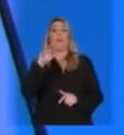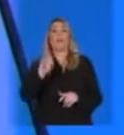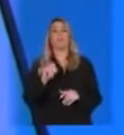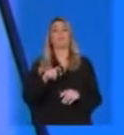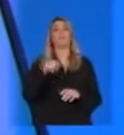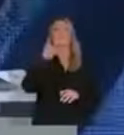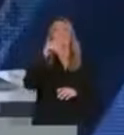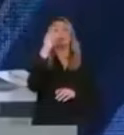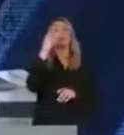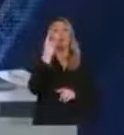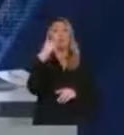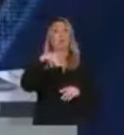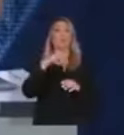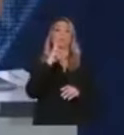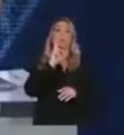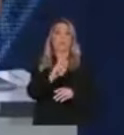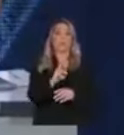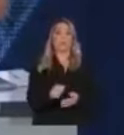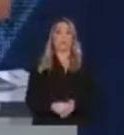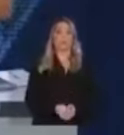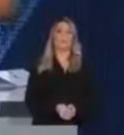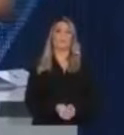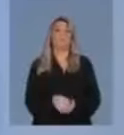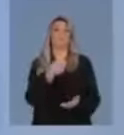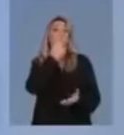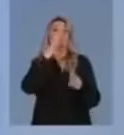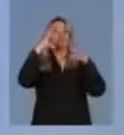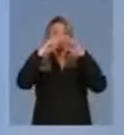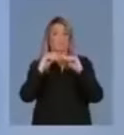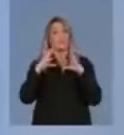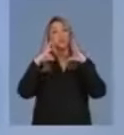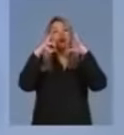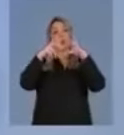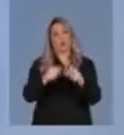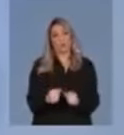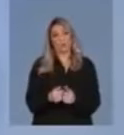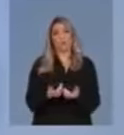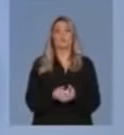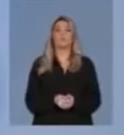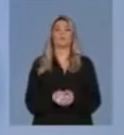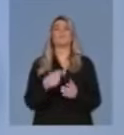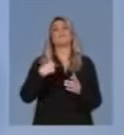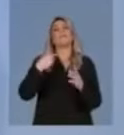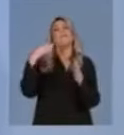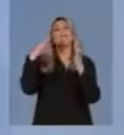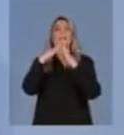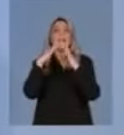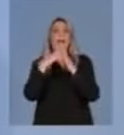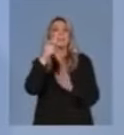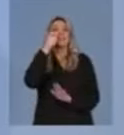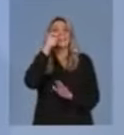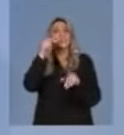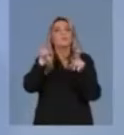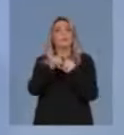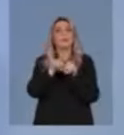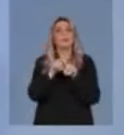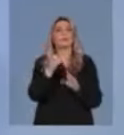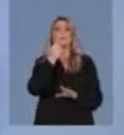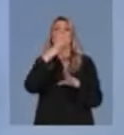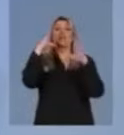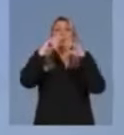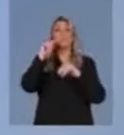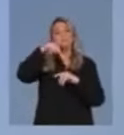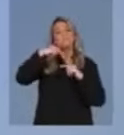dizer porque quer ser prefeito do Rio Boa noite a todas e todos boa noite a quem tá em casa nos assistindo boa noite tem tá